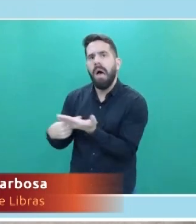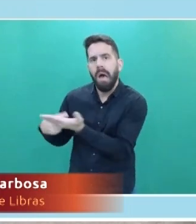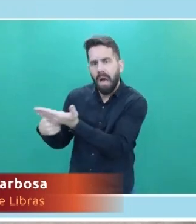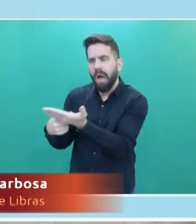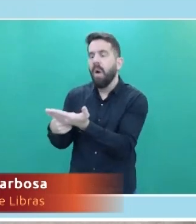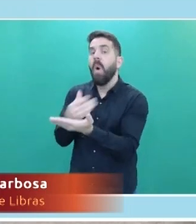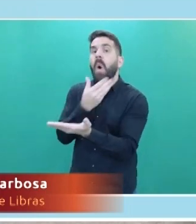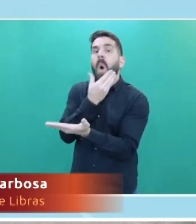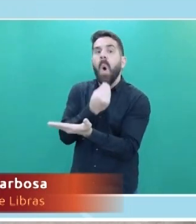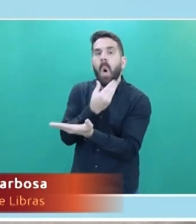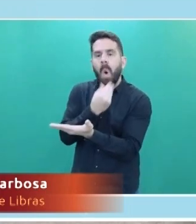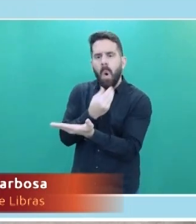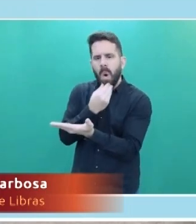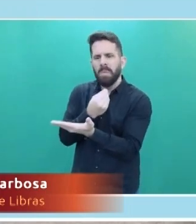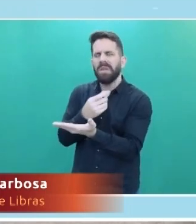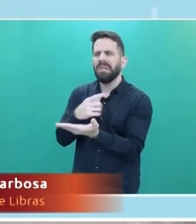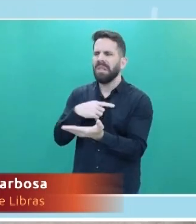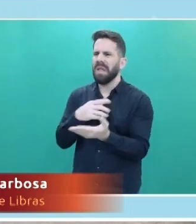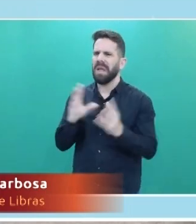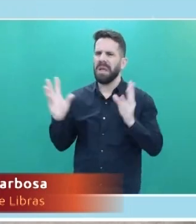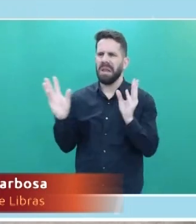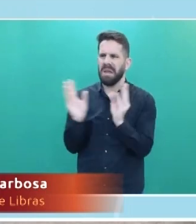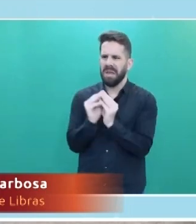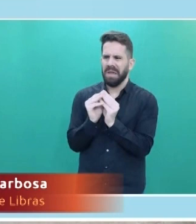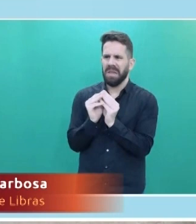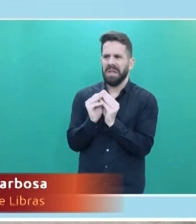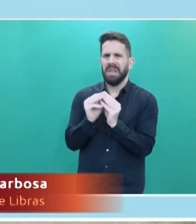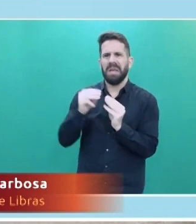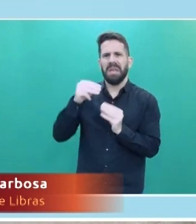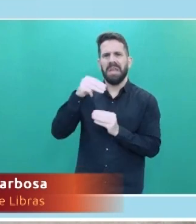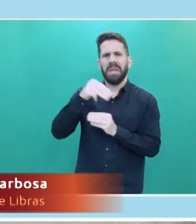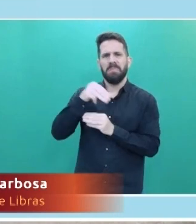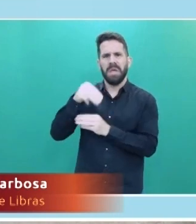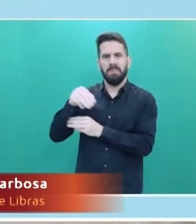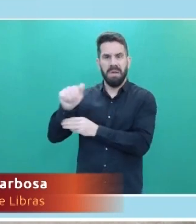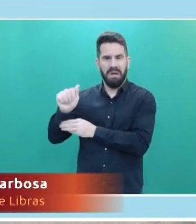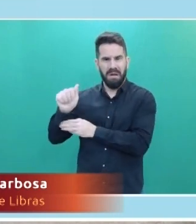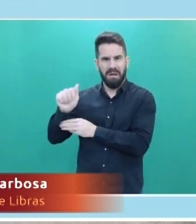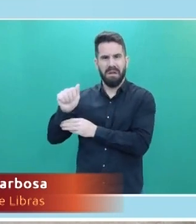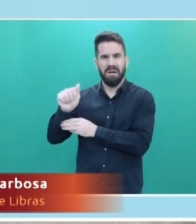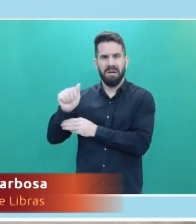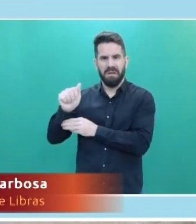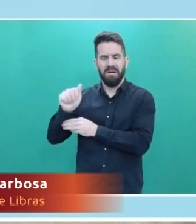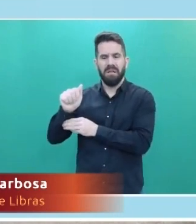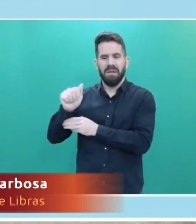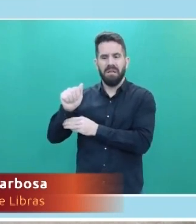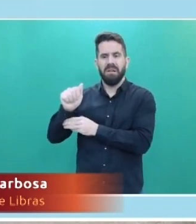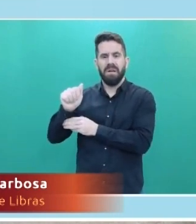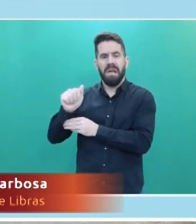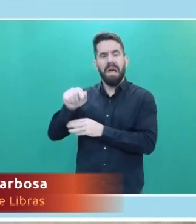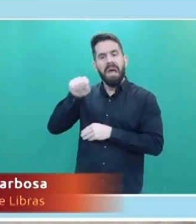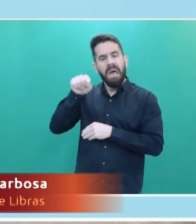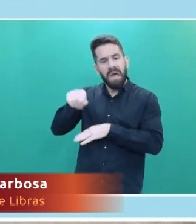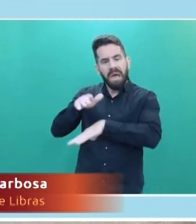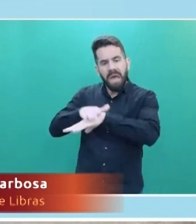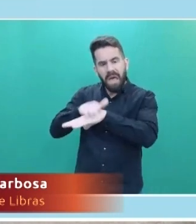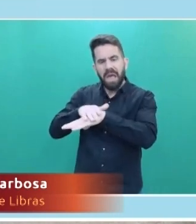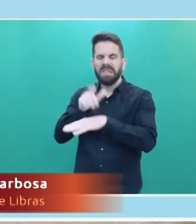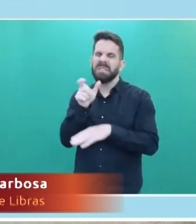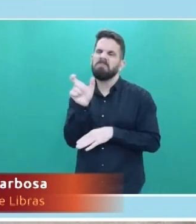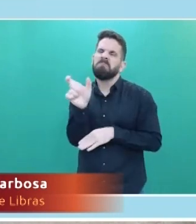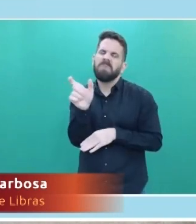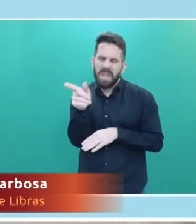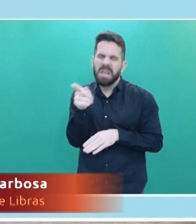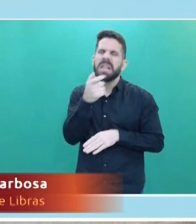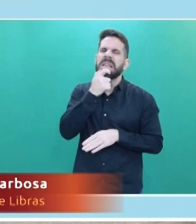Homens, a sigla é MRA, porque se utiliza uma sigla em inglês, no qual eles faziam uma reação à segunda